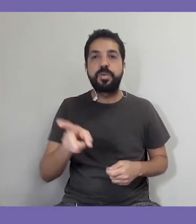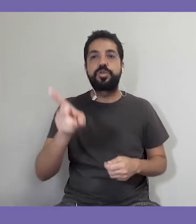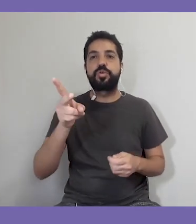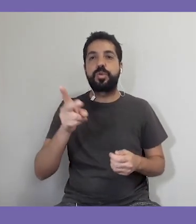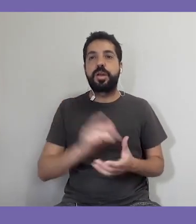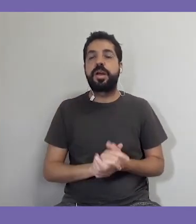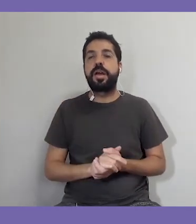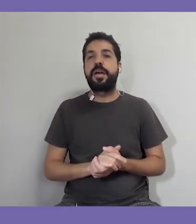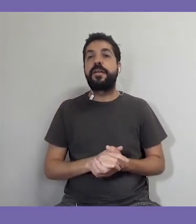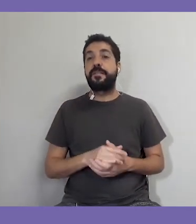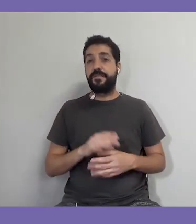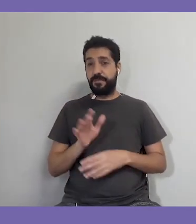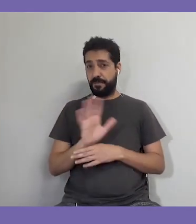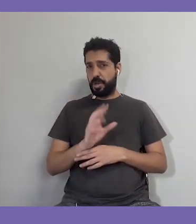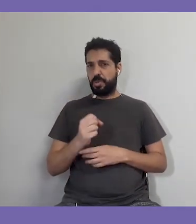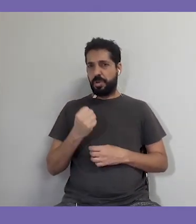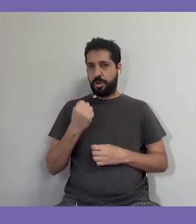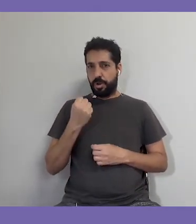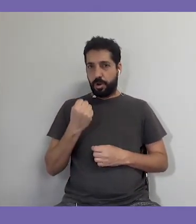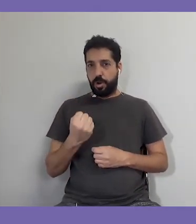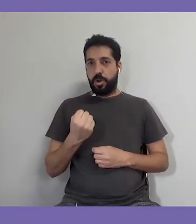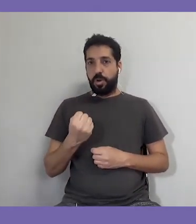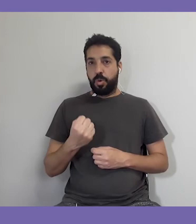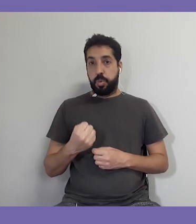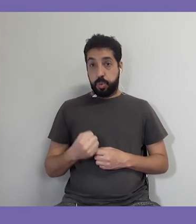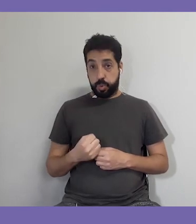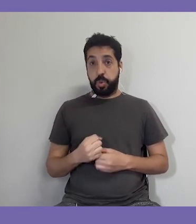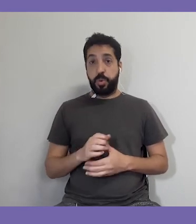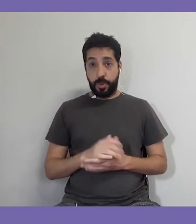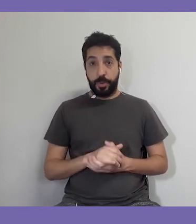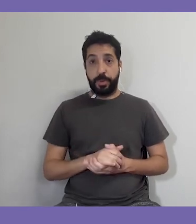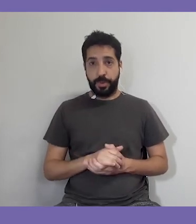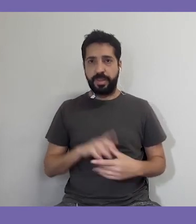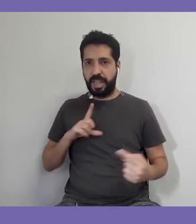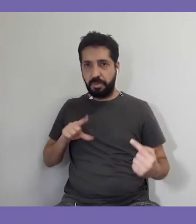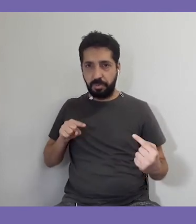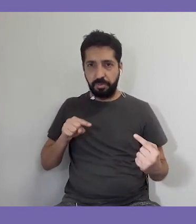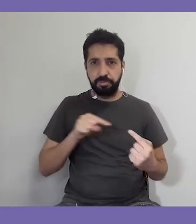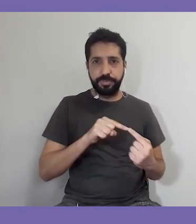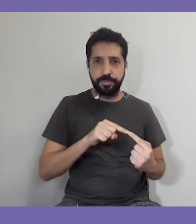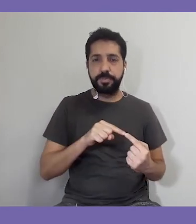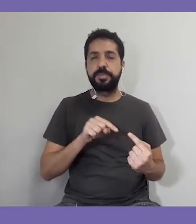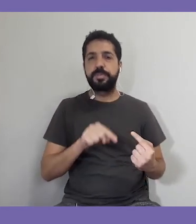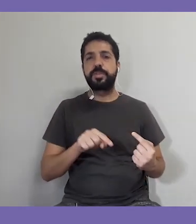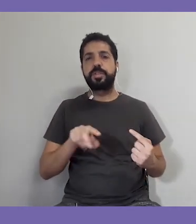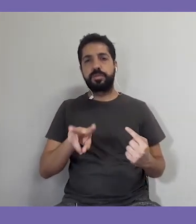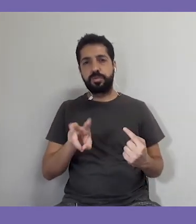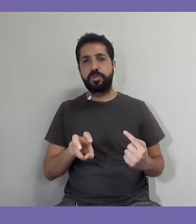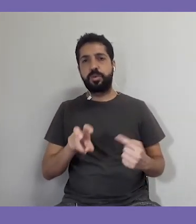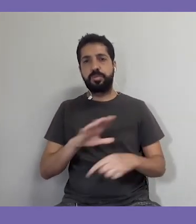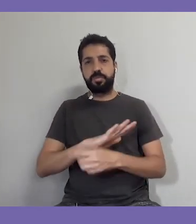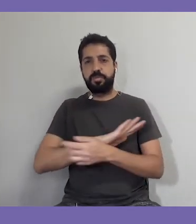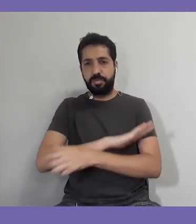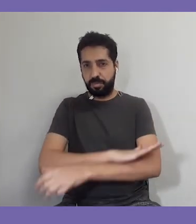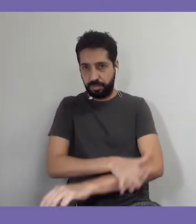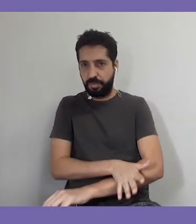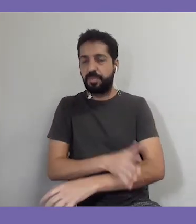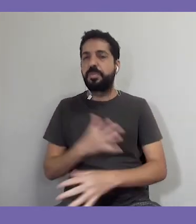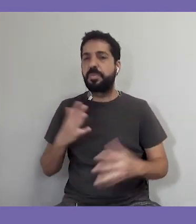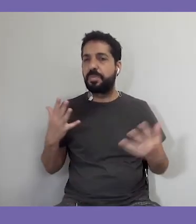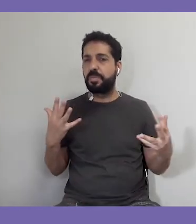morrer, né? E é um filme bem forte, assim, bem objetivo, né?